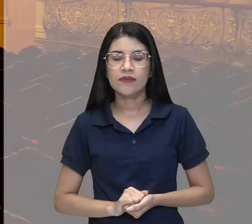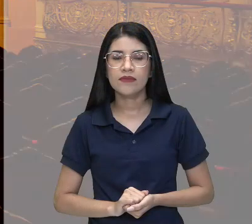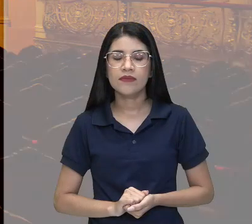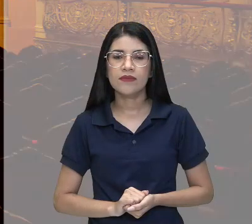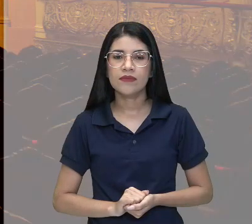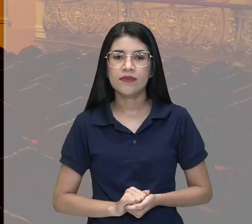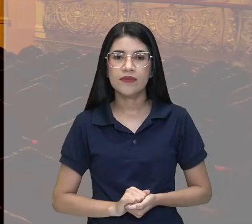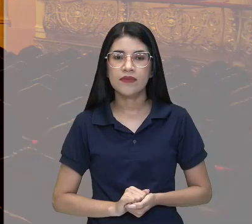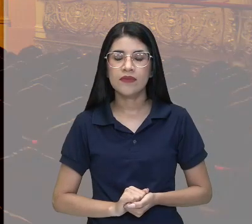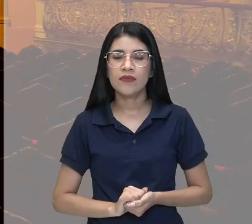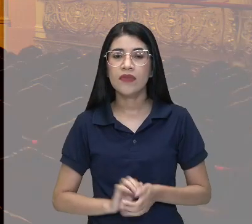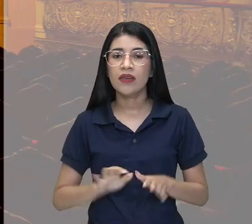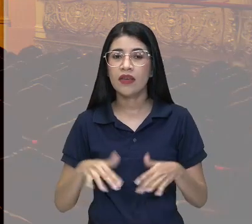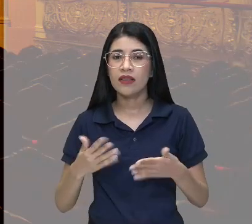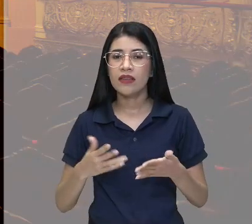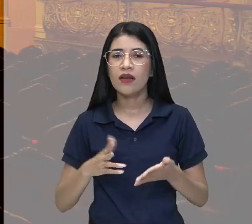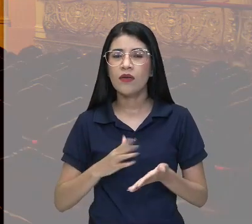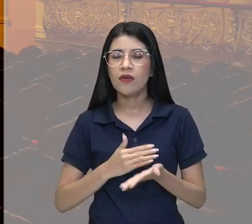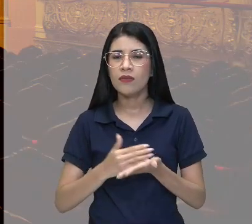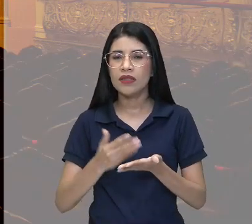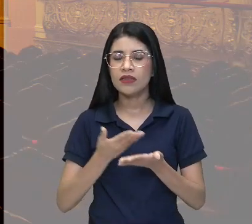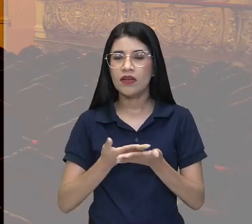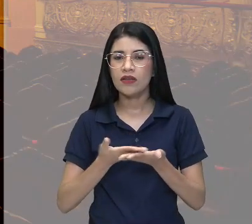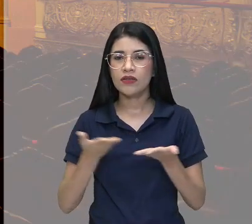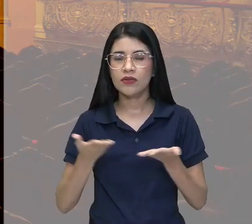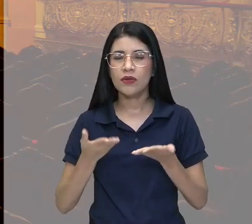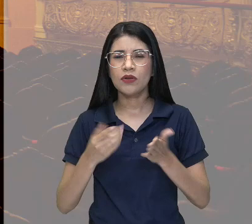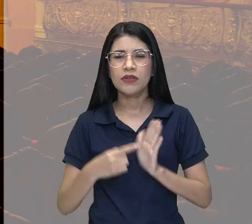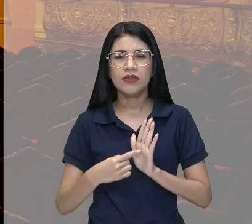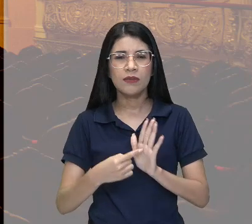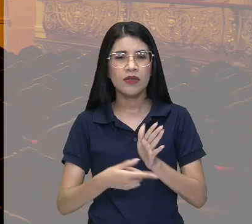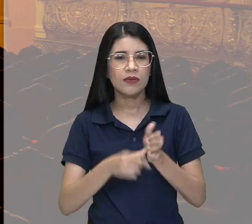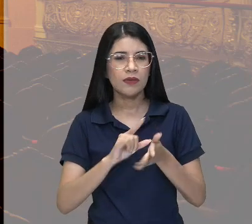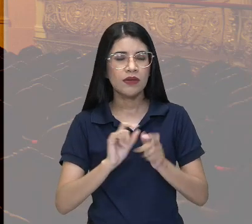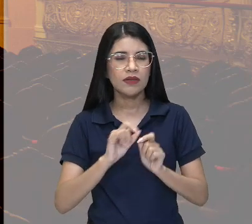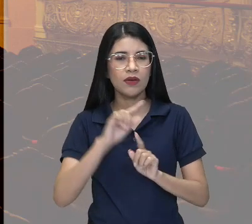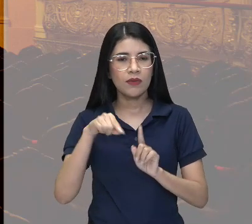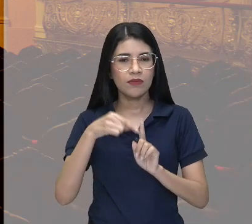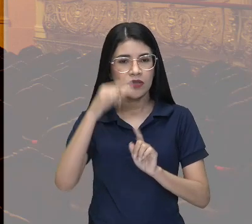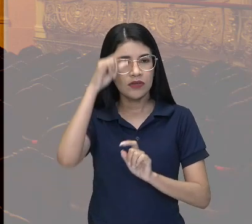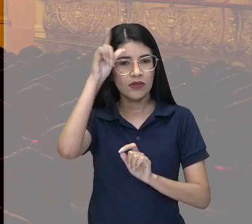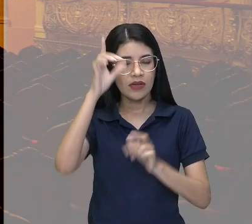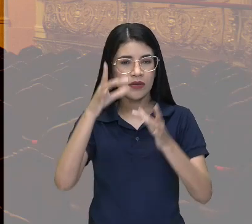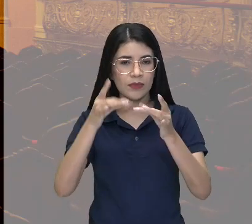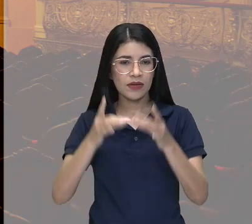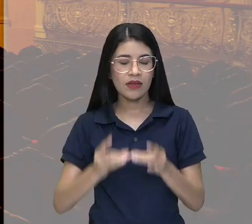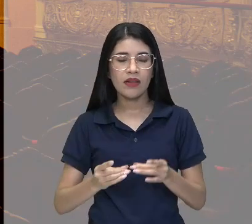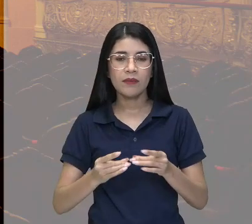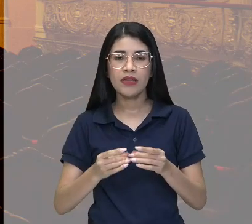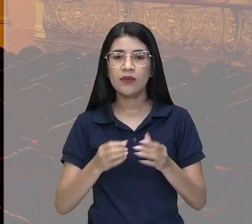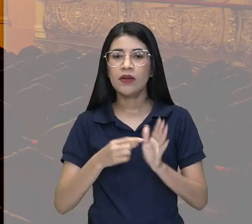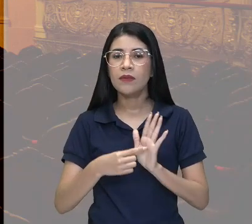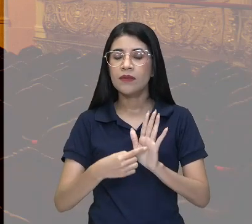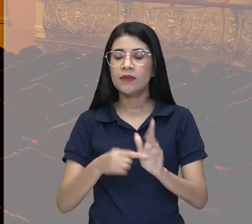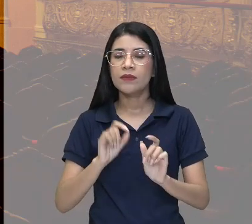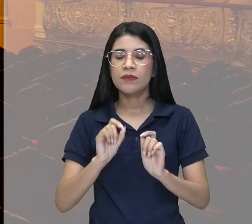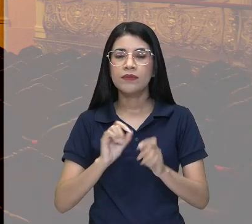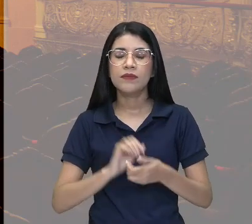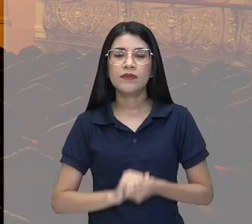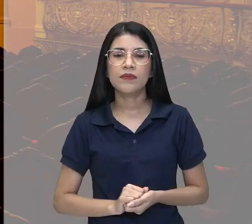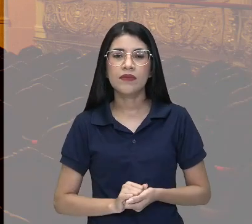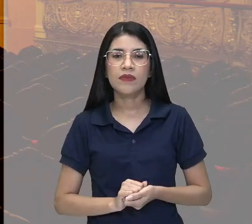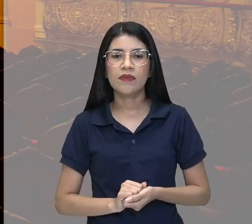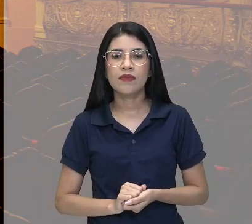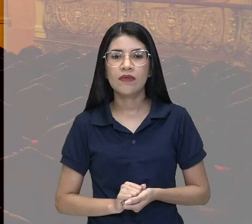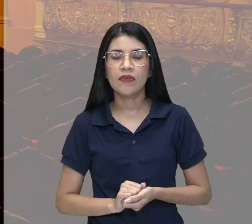Muito bem. Então, ao iniciarmos a nossa aula, nós vimos que o nosso objeto de conhecimento e o detalhamento da nossa aula falava sobre